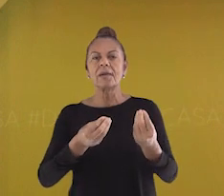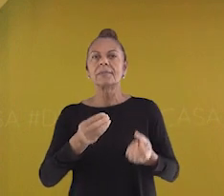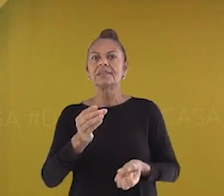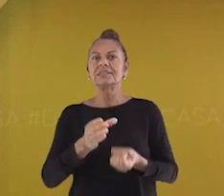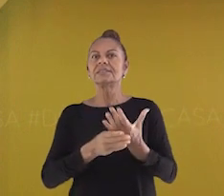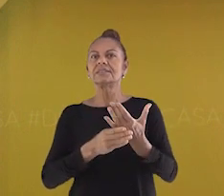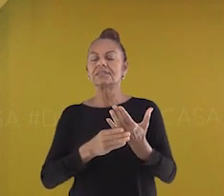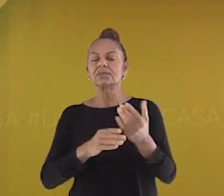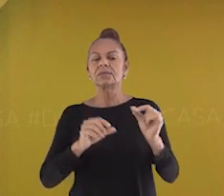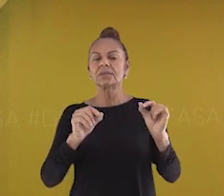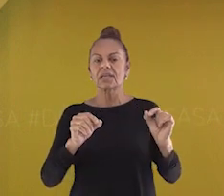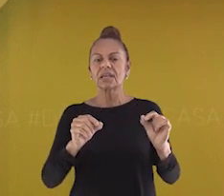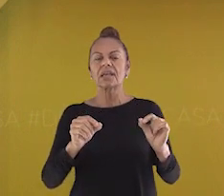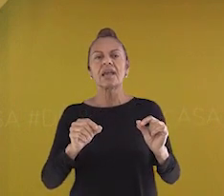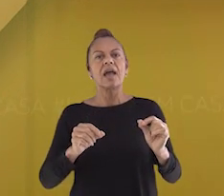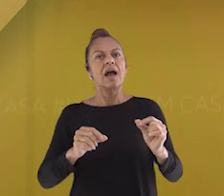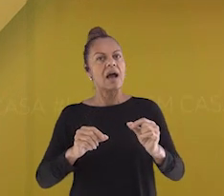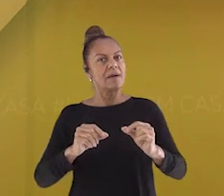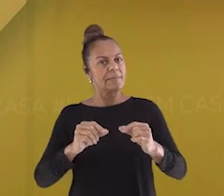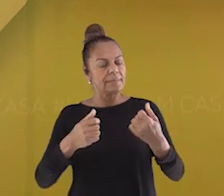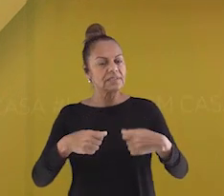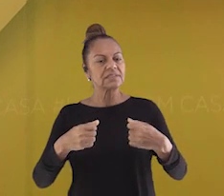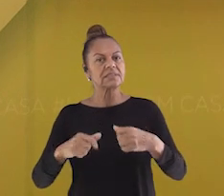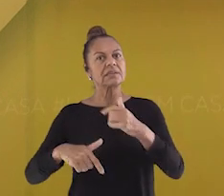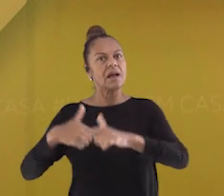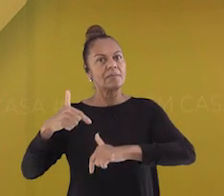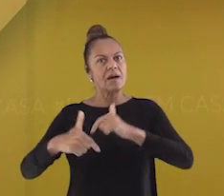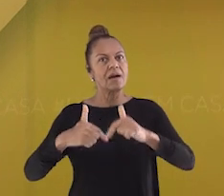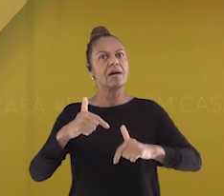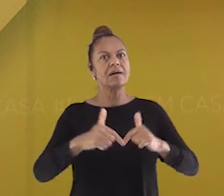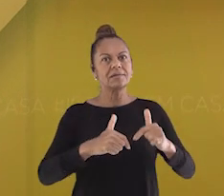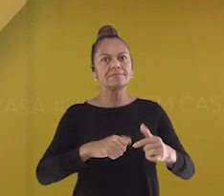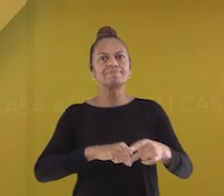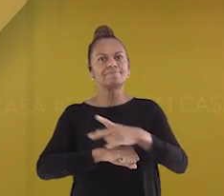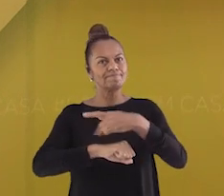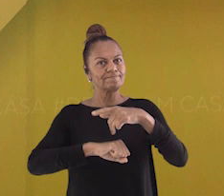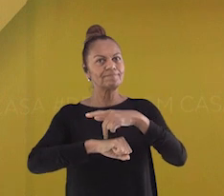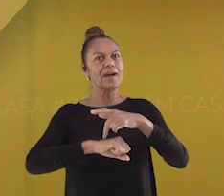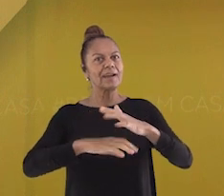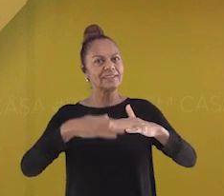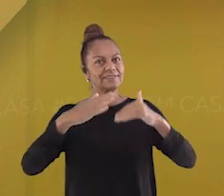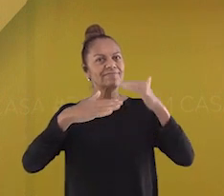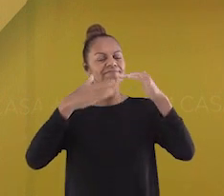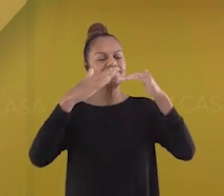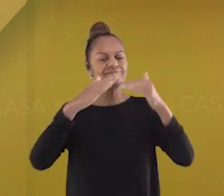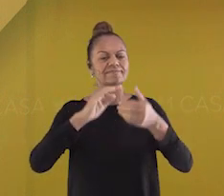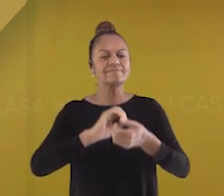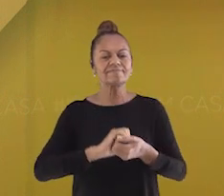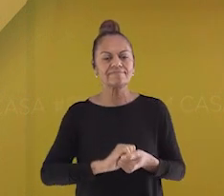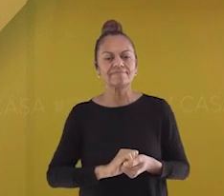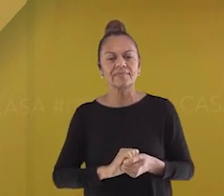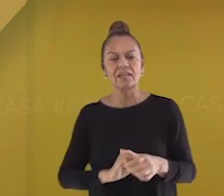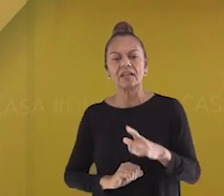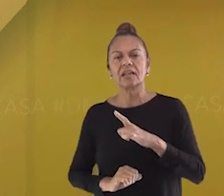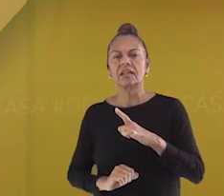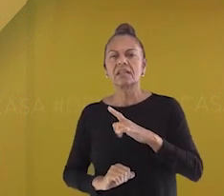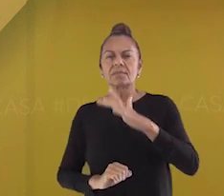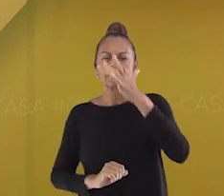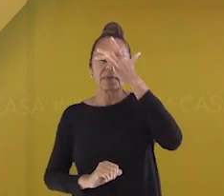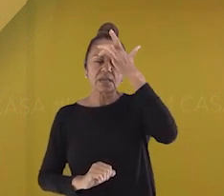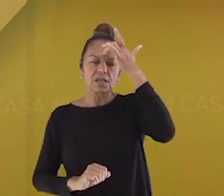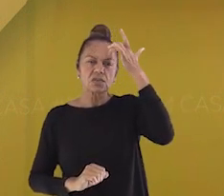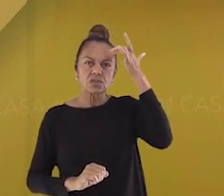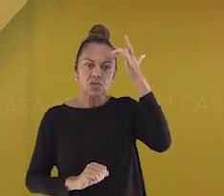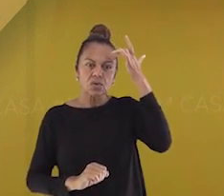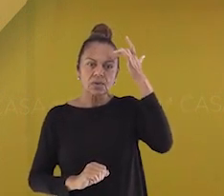da renda de um país. A população economicamente ativa é composta pela parcela